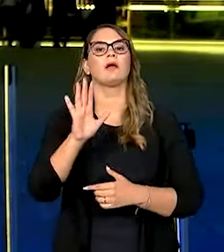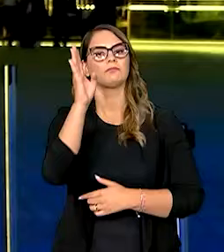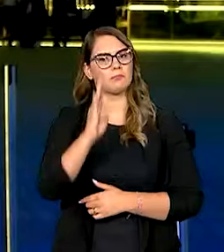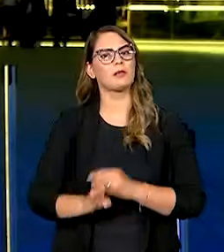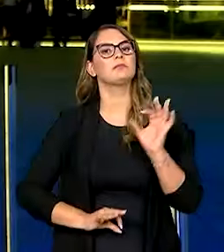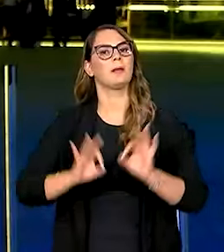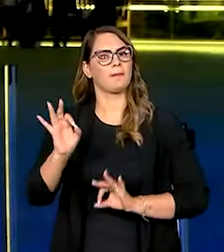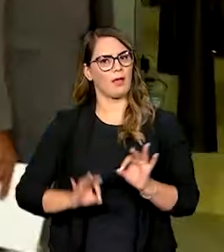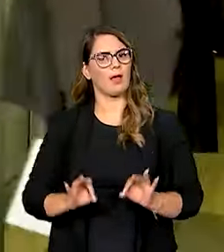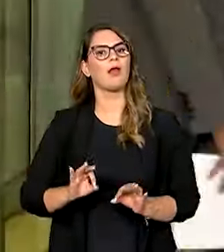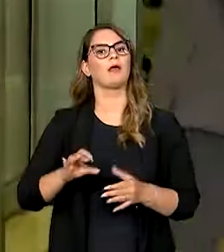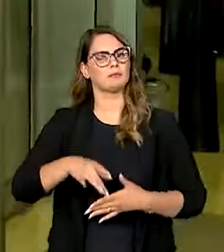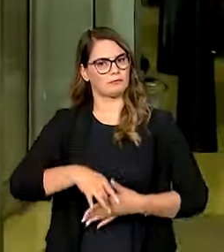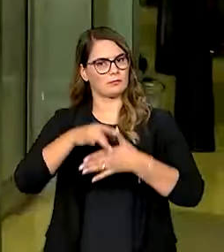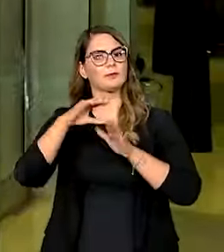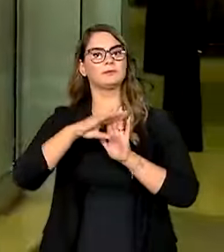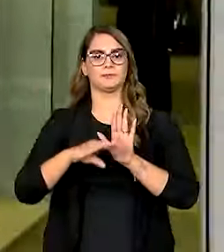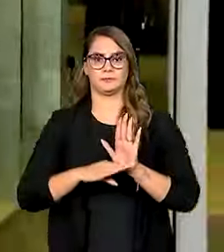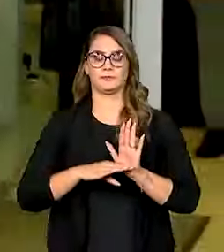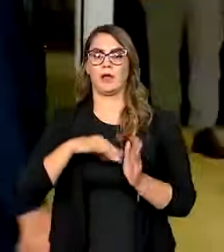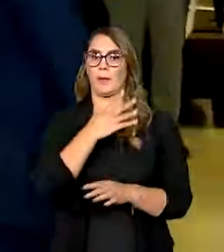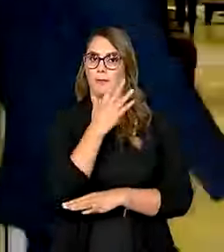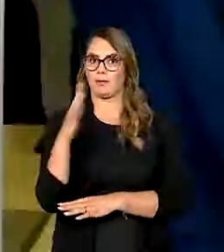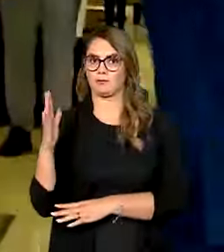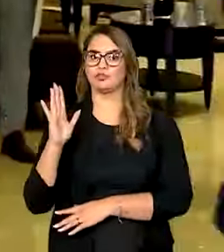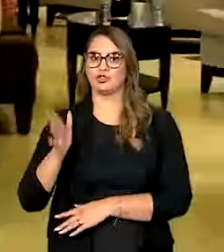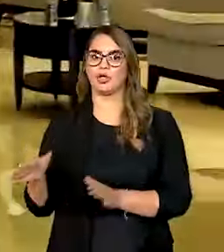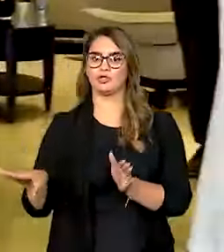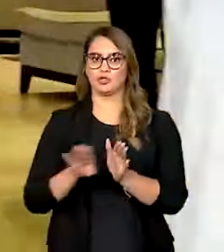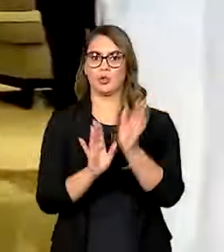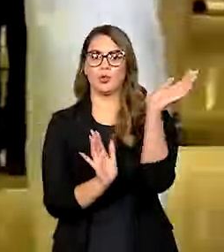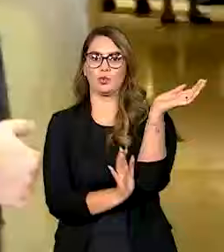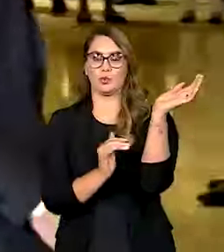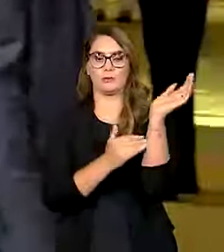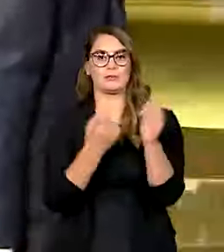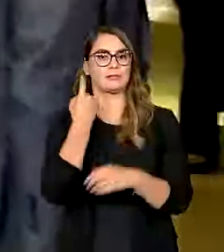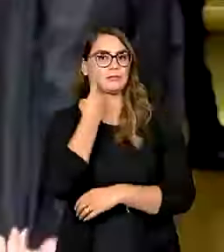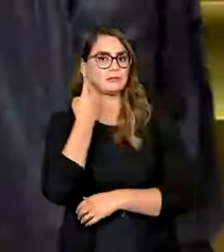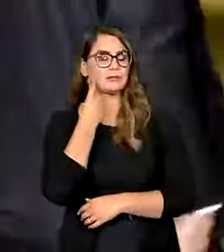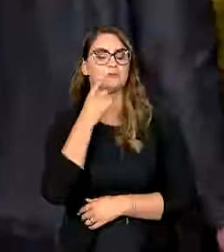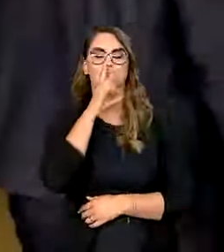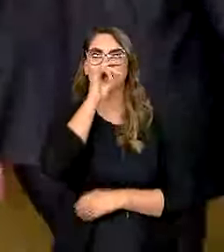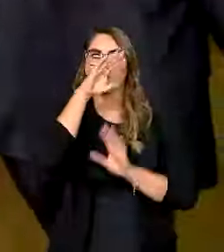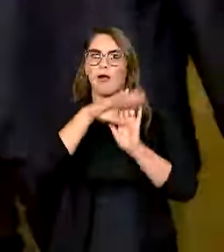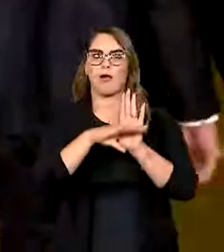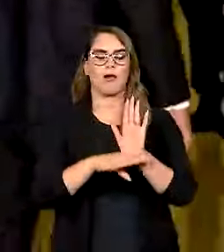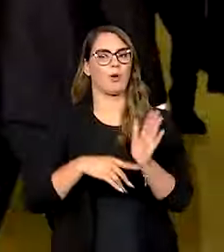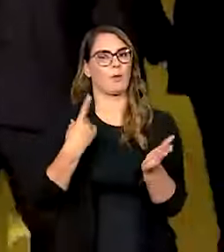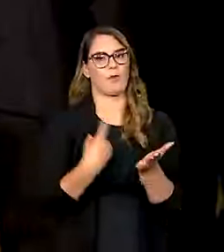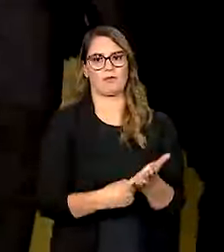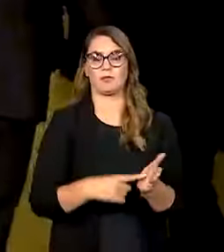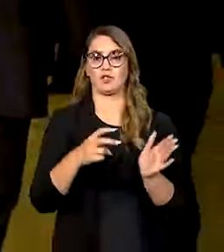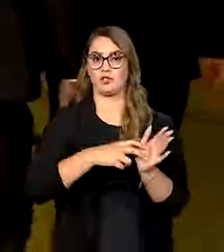para liderar a agenda ambiental. O presidente Lula já está em Dubai e na sexta-feira cumpre a agenda intensa de compromissos. Pela